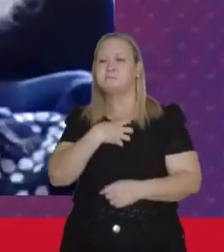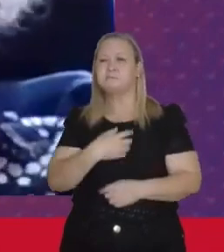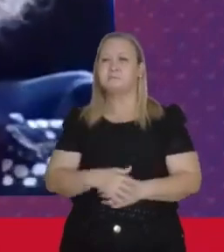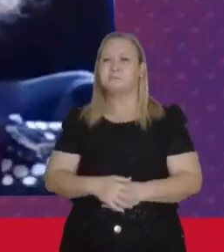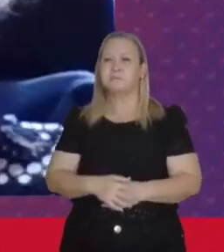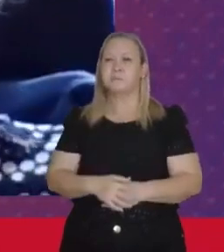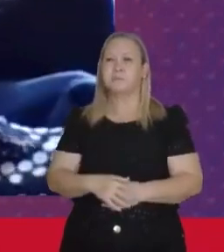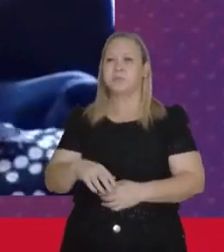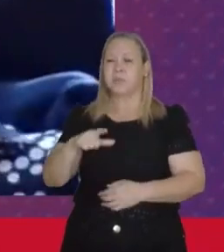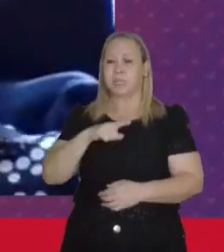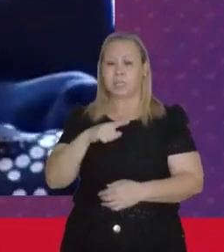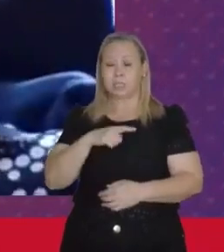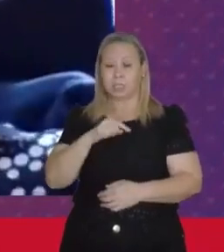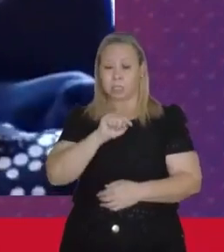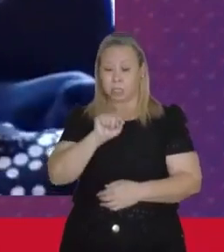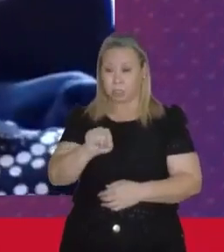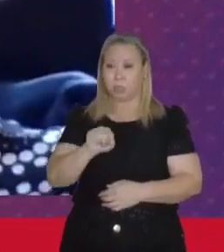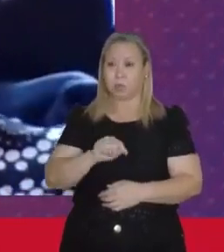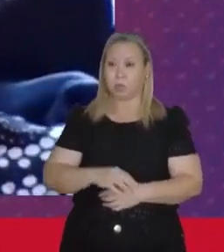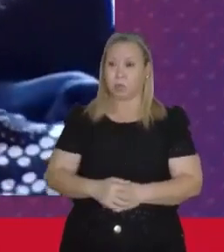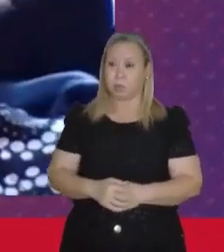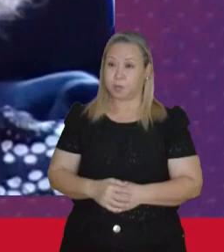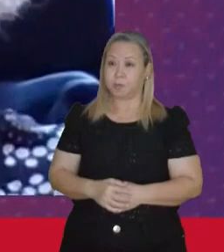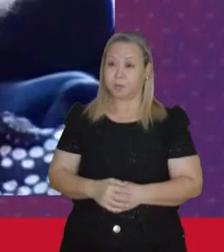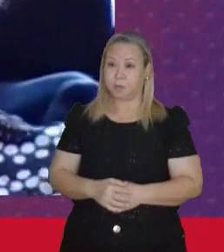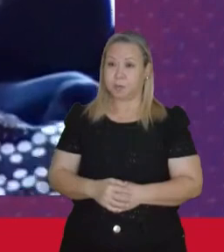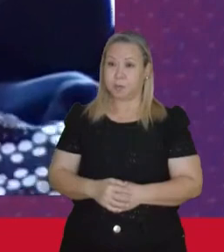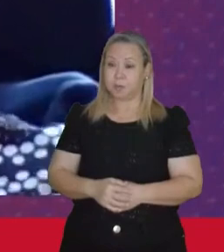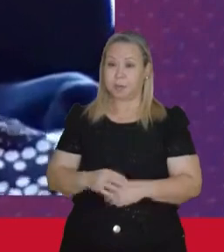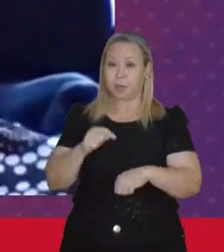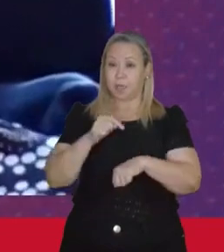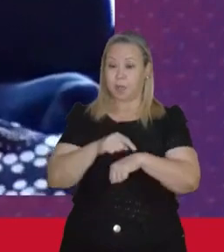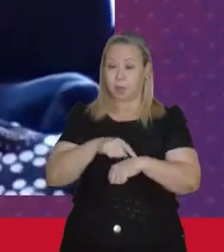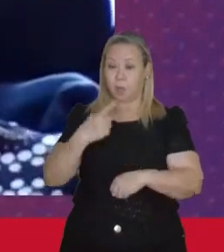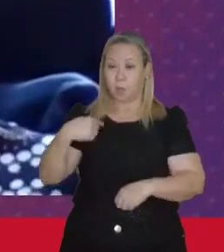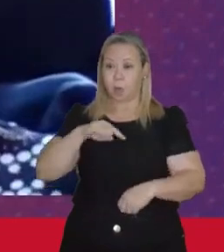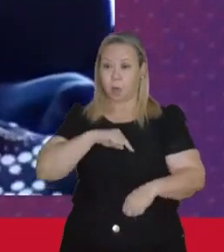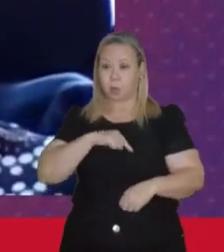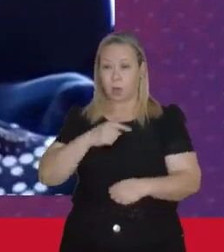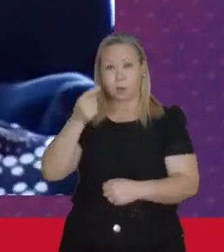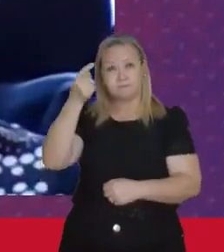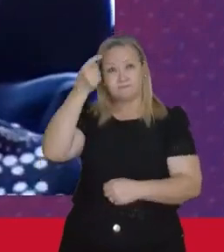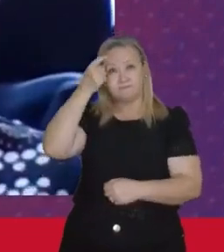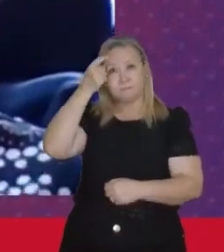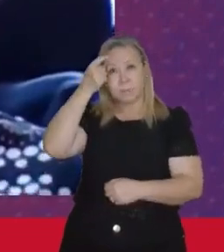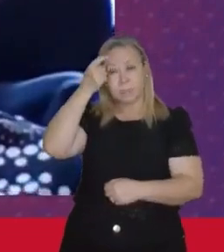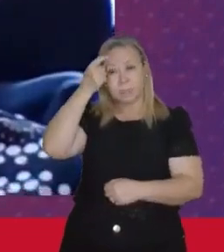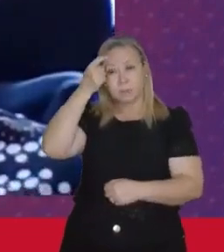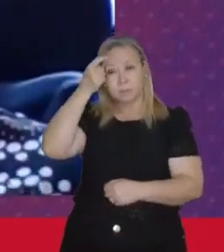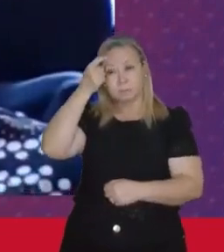ou existir isso. E quando nós pensamos